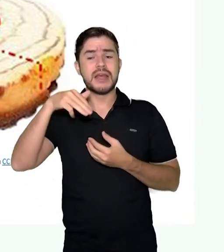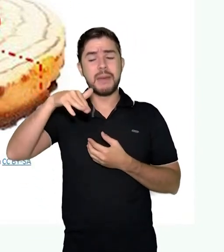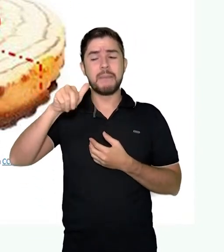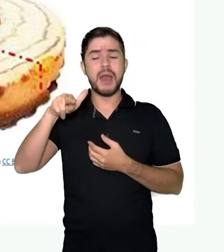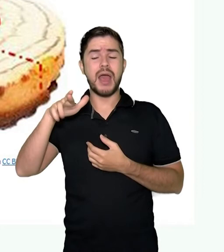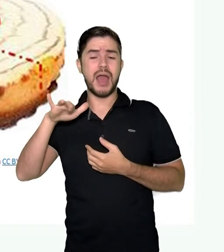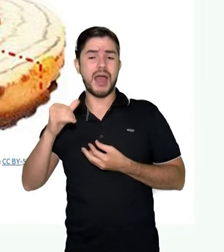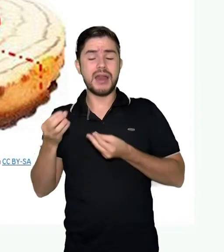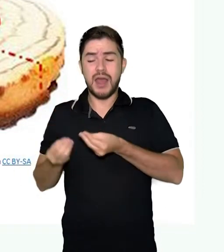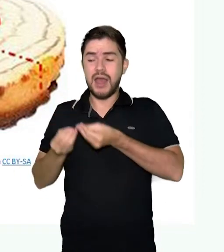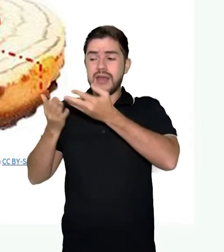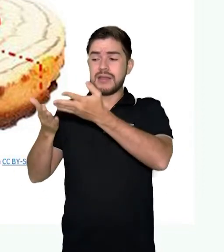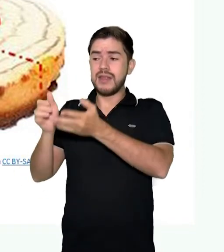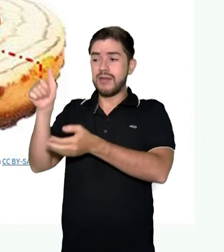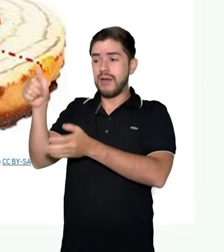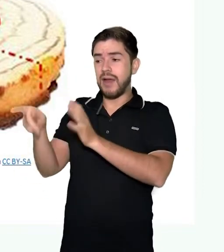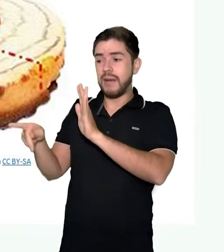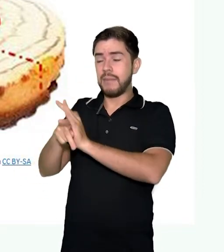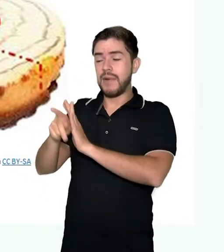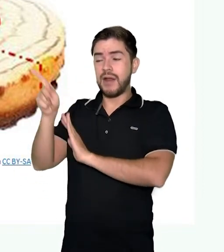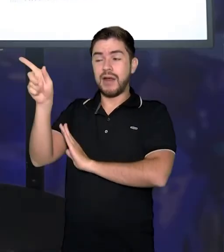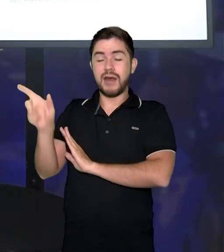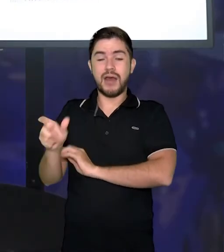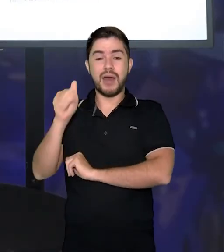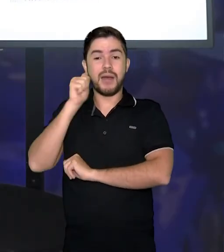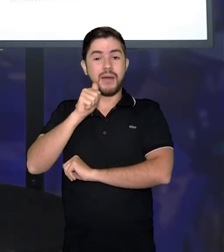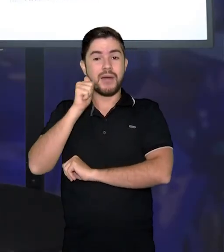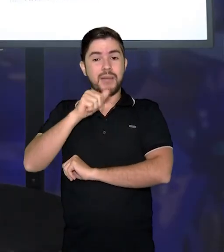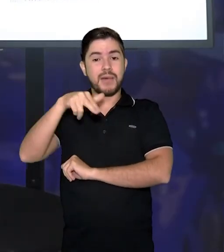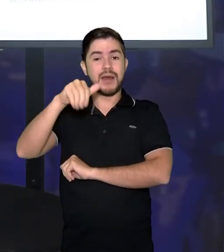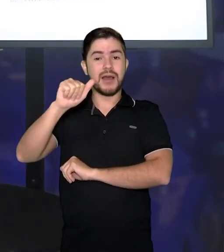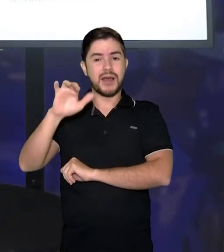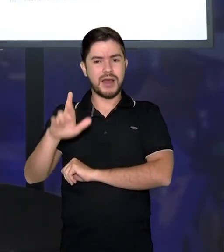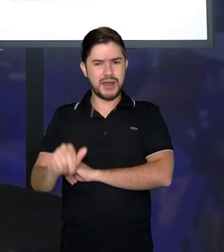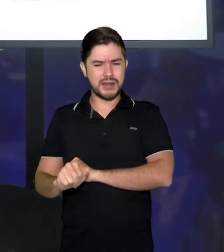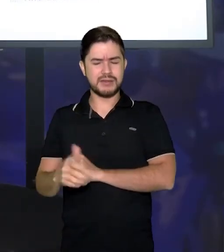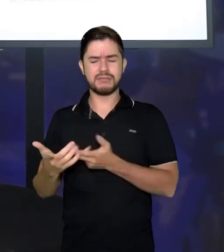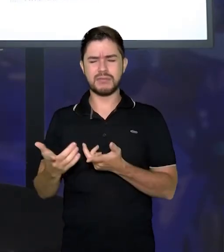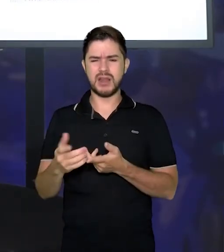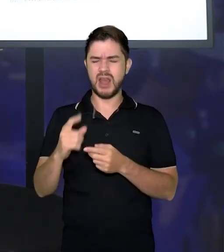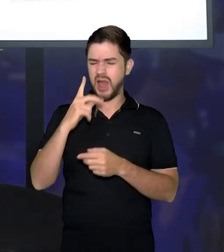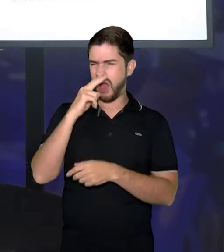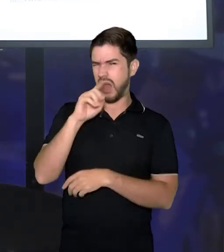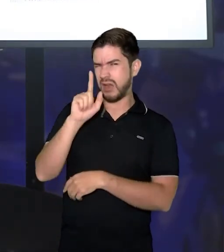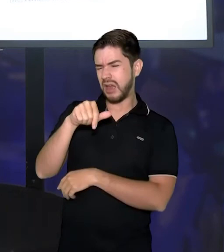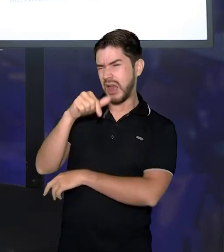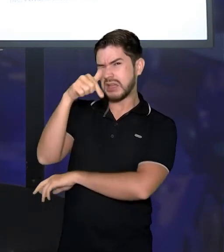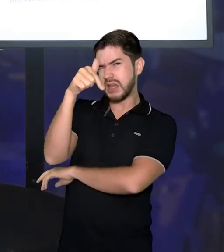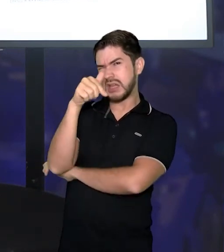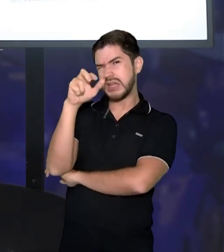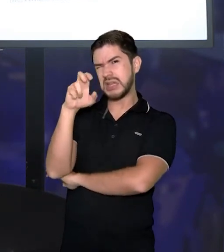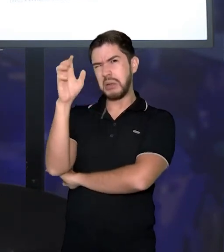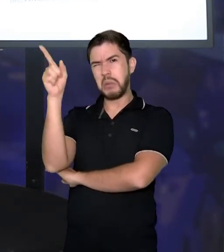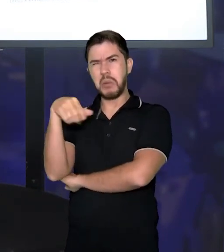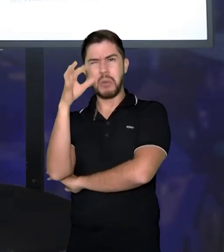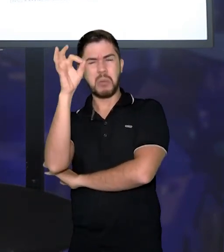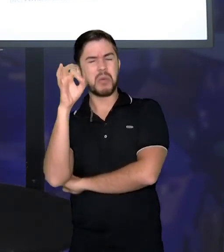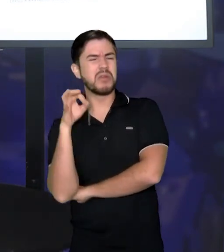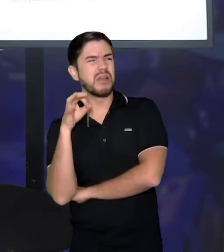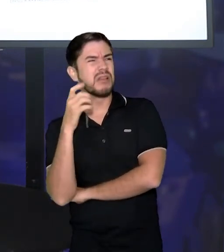que Maria retirou para dar para a Ana? Será que é 75%? Um quarto?